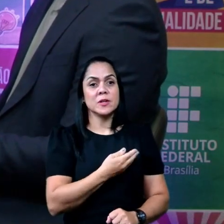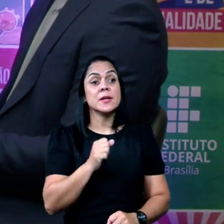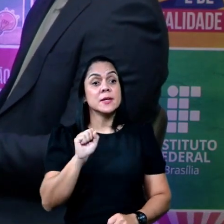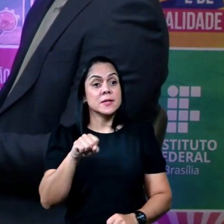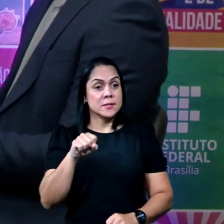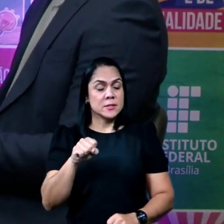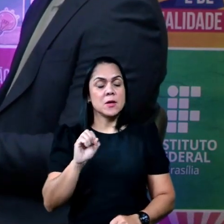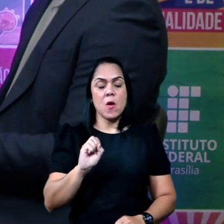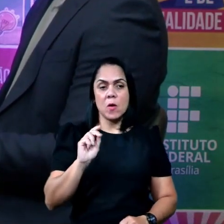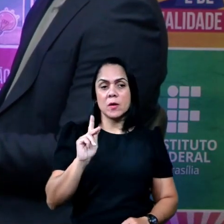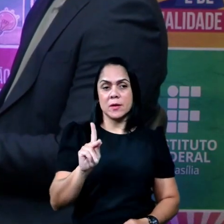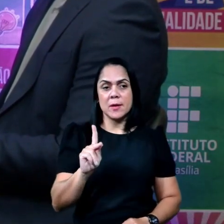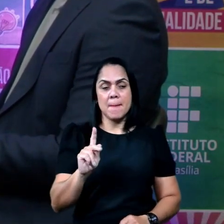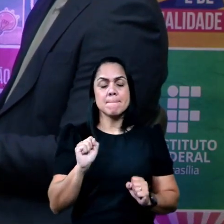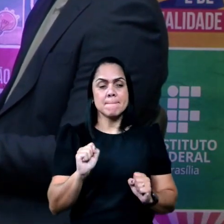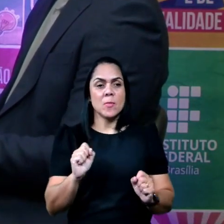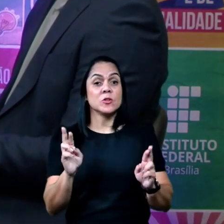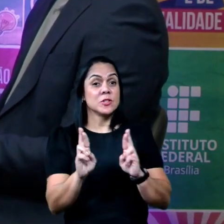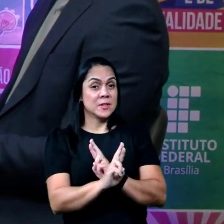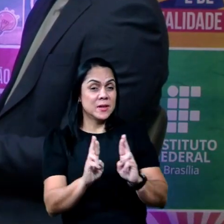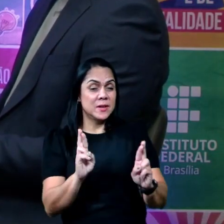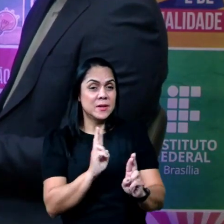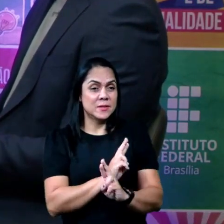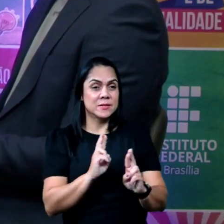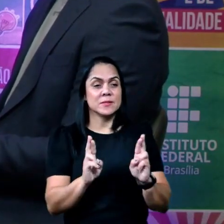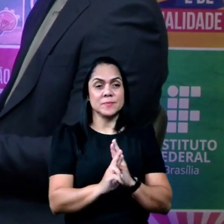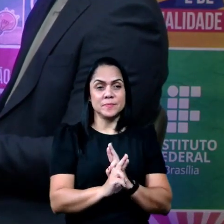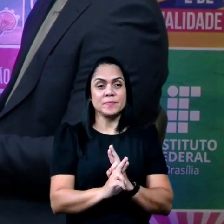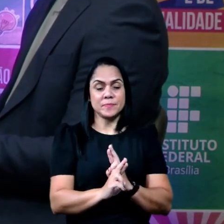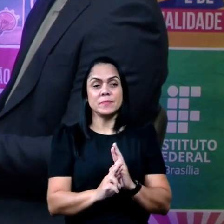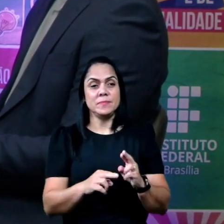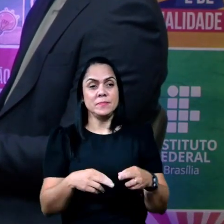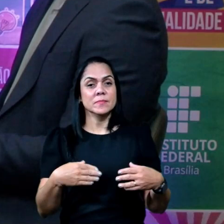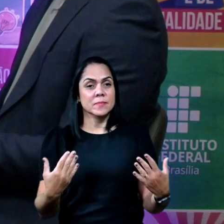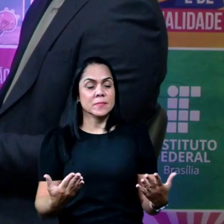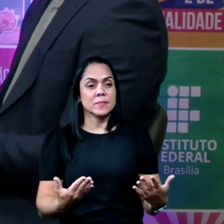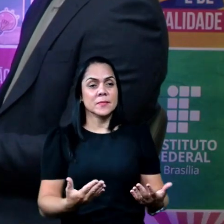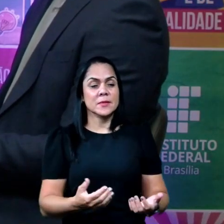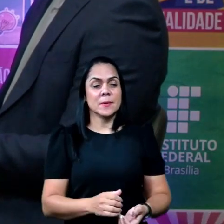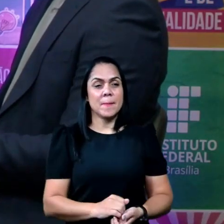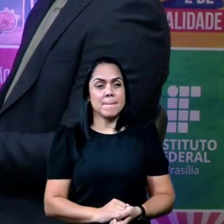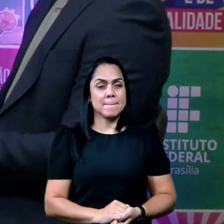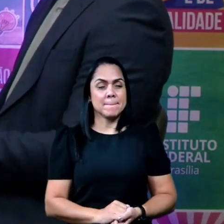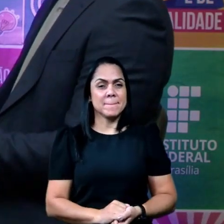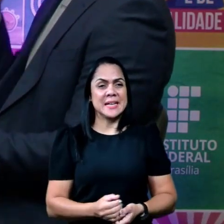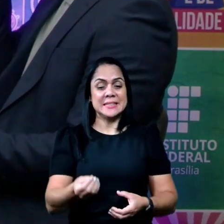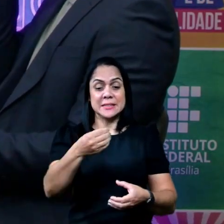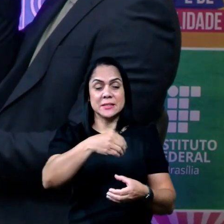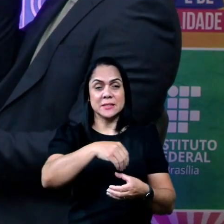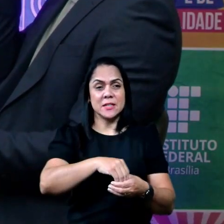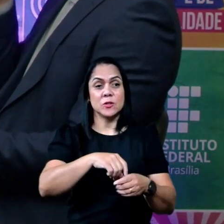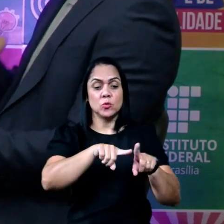né. A gente pode ter uma relação, né, que a gente também não pode Sim, mais ter relações dentro do nosso ambiente de